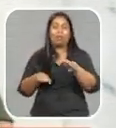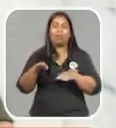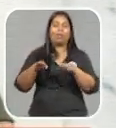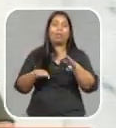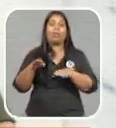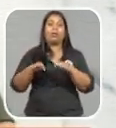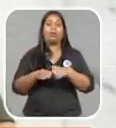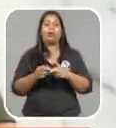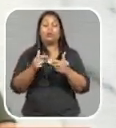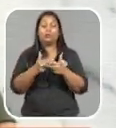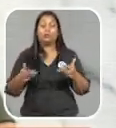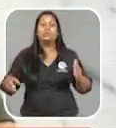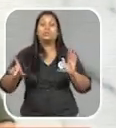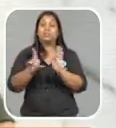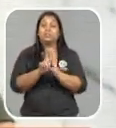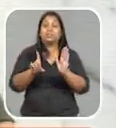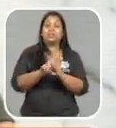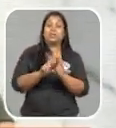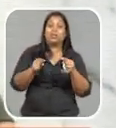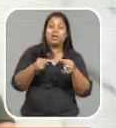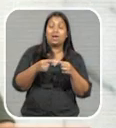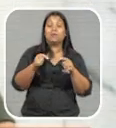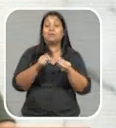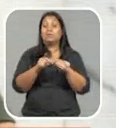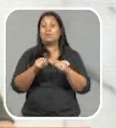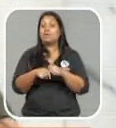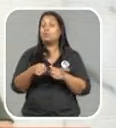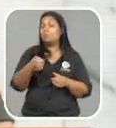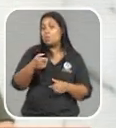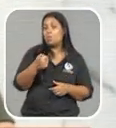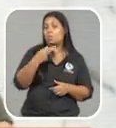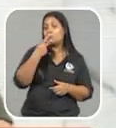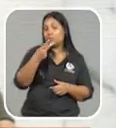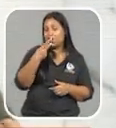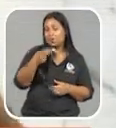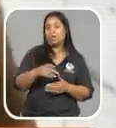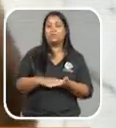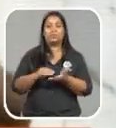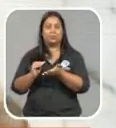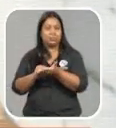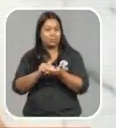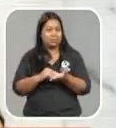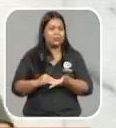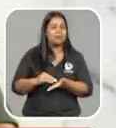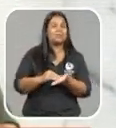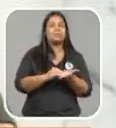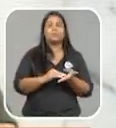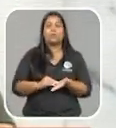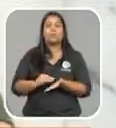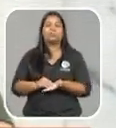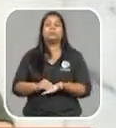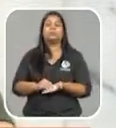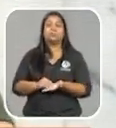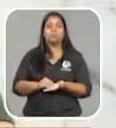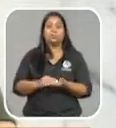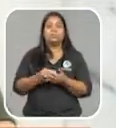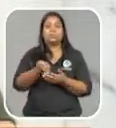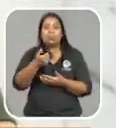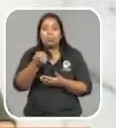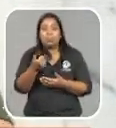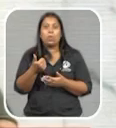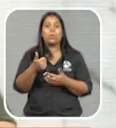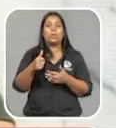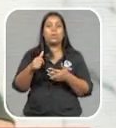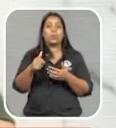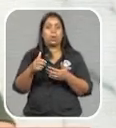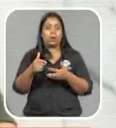mas a gente fala pouco, sim, das deficiências, né, dos não feitos, da pouca mobilização. Espero que seja um governo de